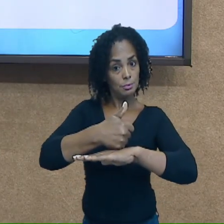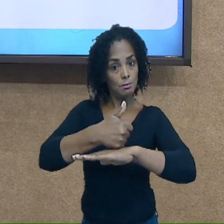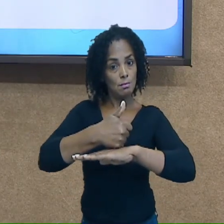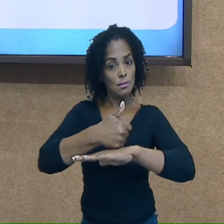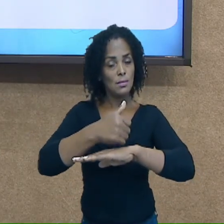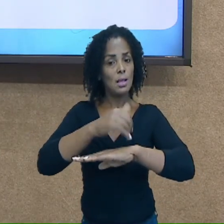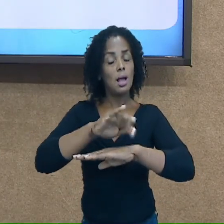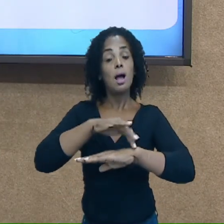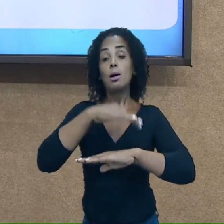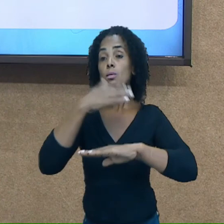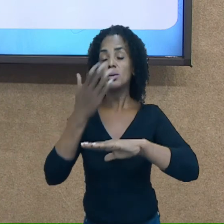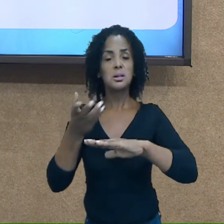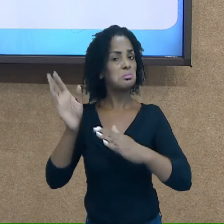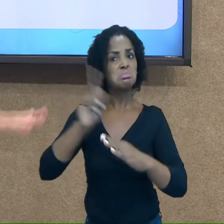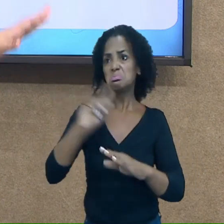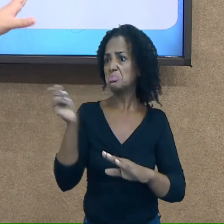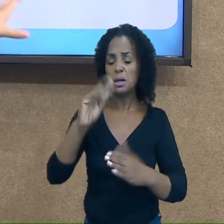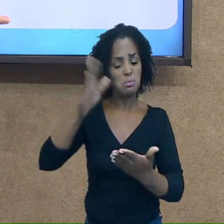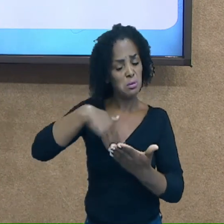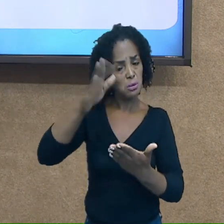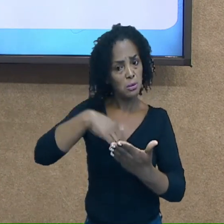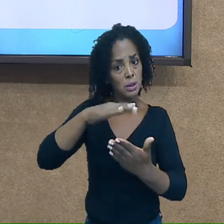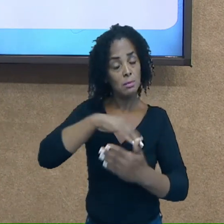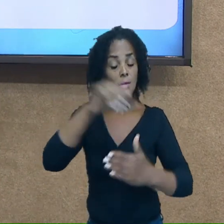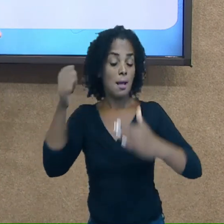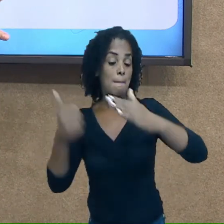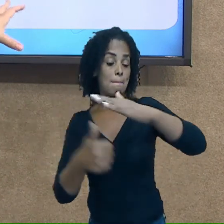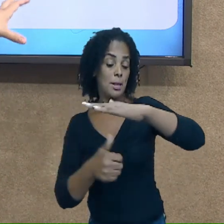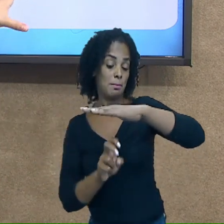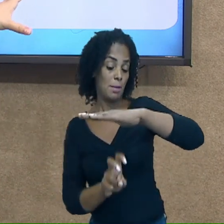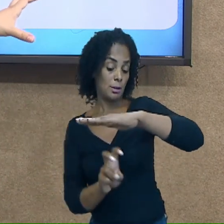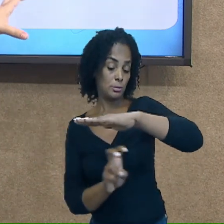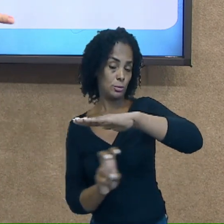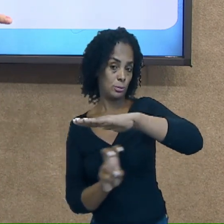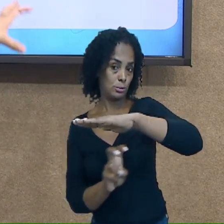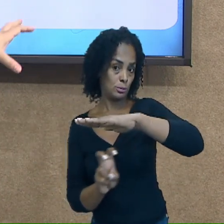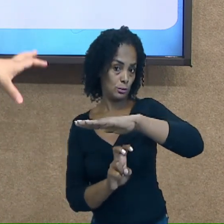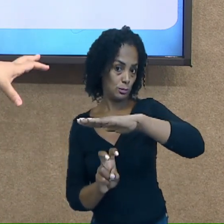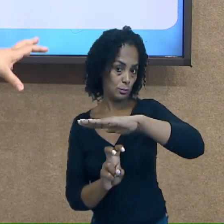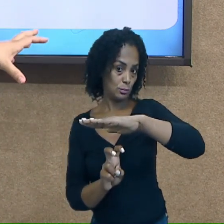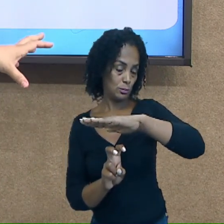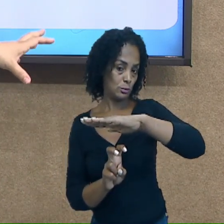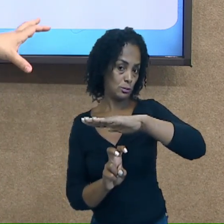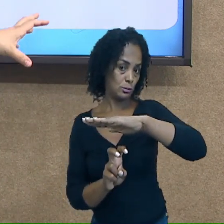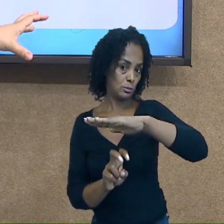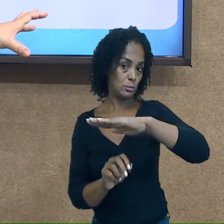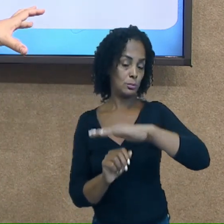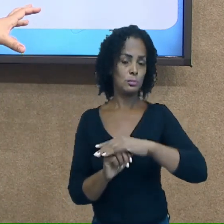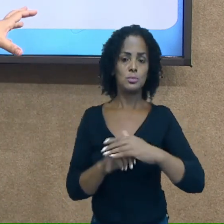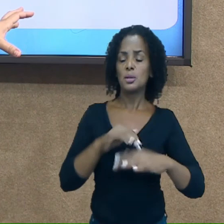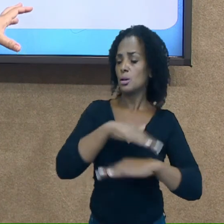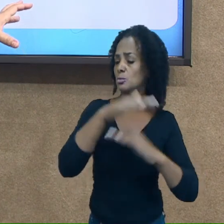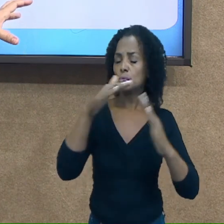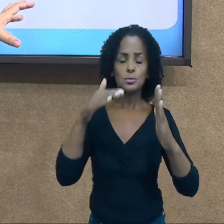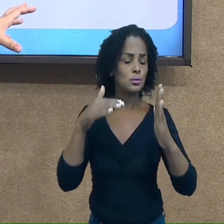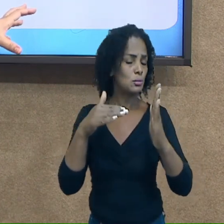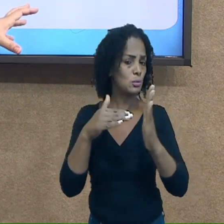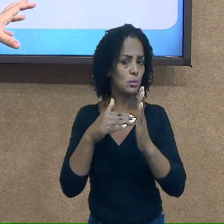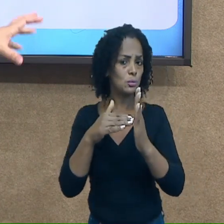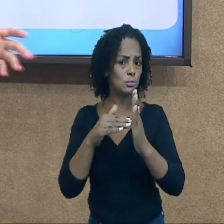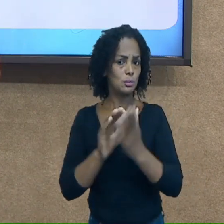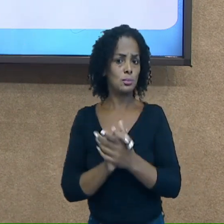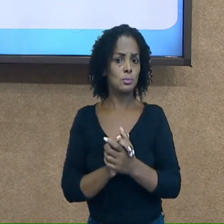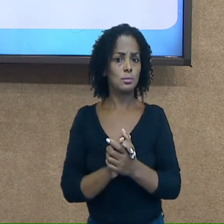E a parte aqui não colorida, nessa atividade, é o meu denominador, é a parte do todo dele